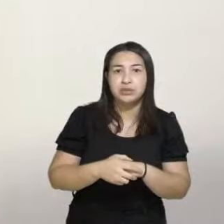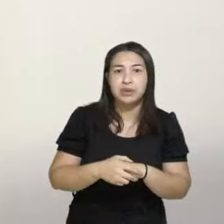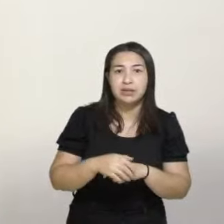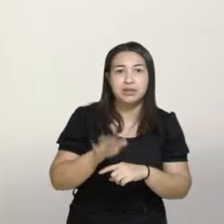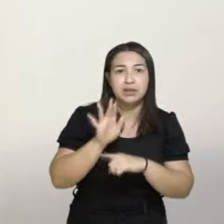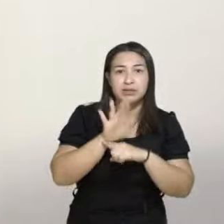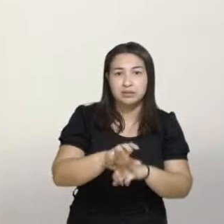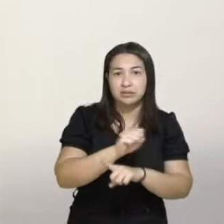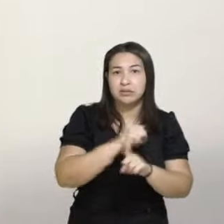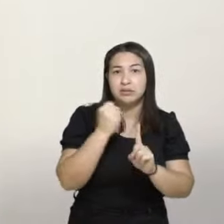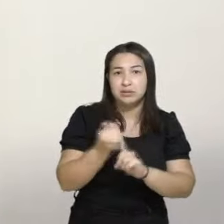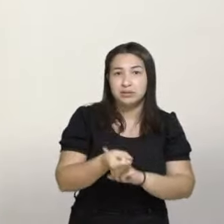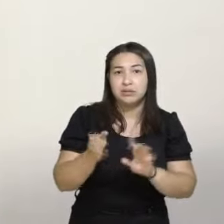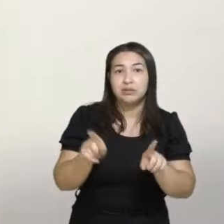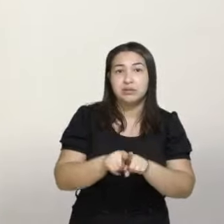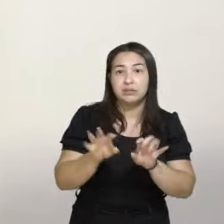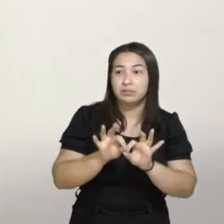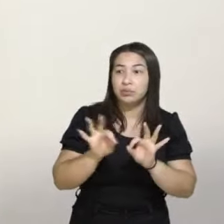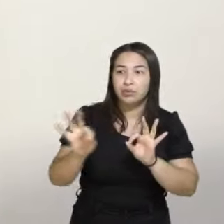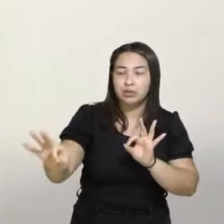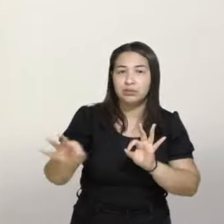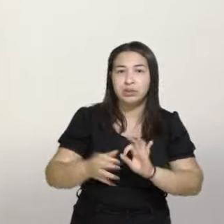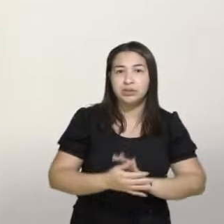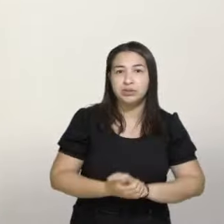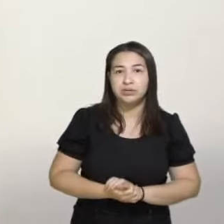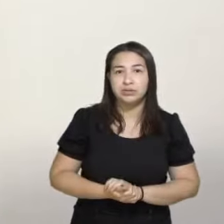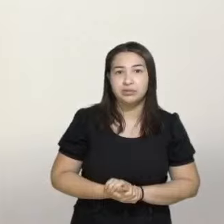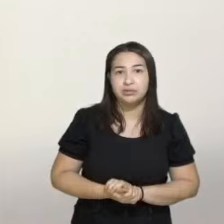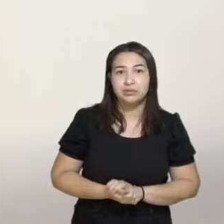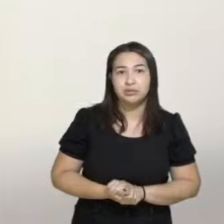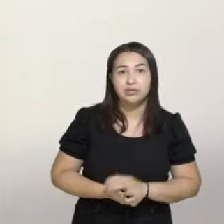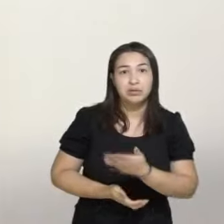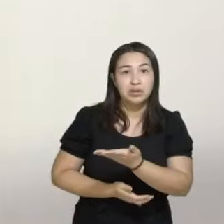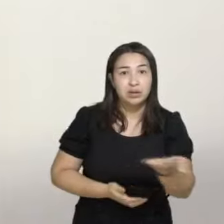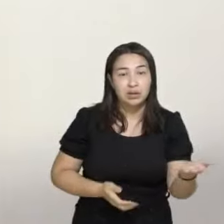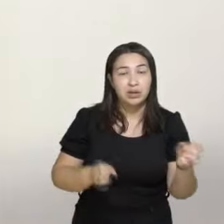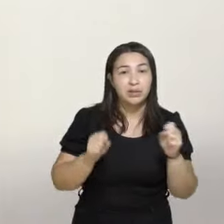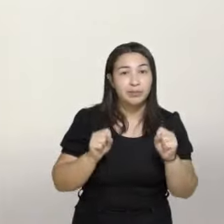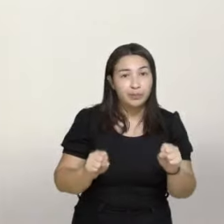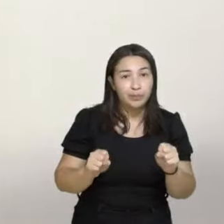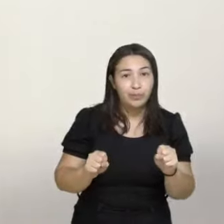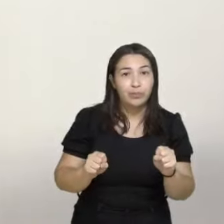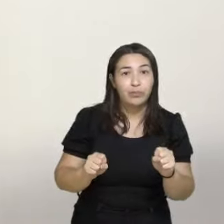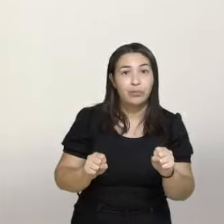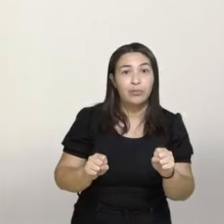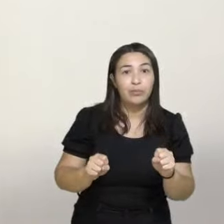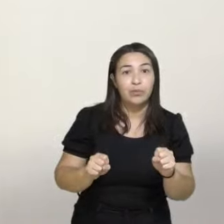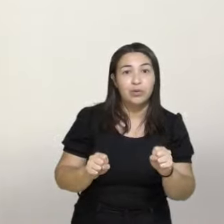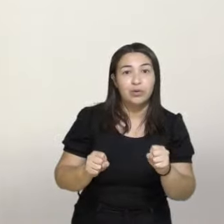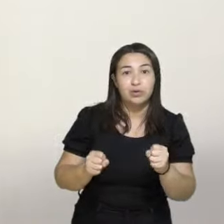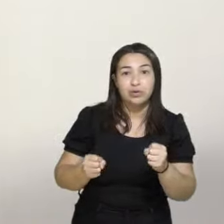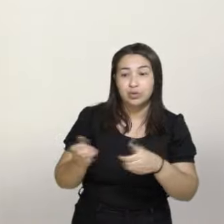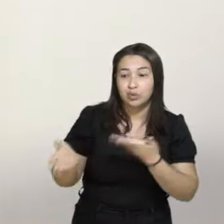e extensão para agricultores e agricultoras e também sanidade animal.